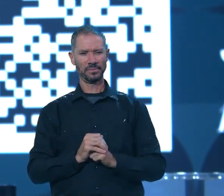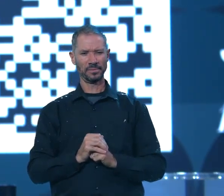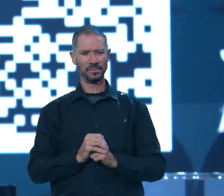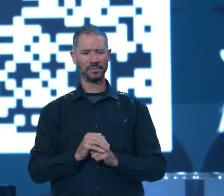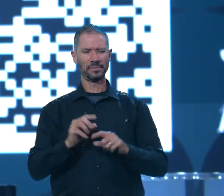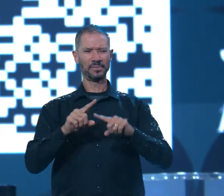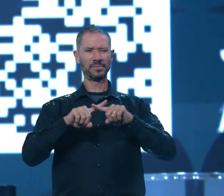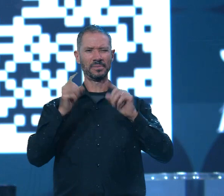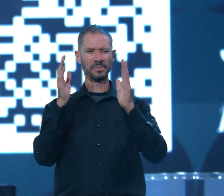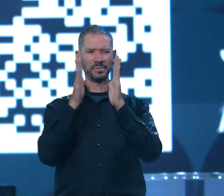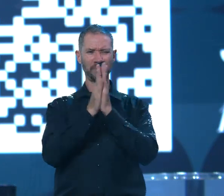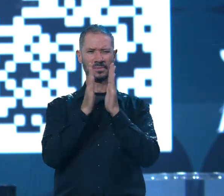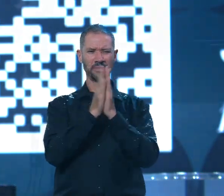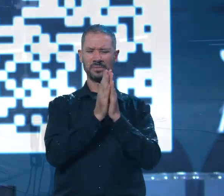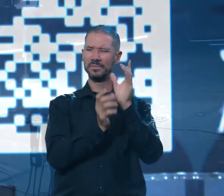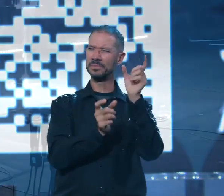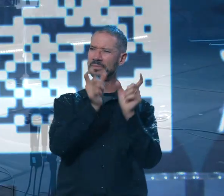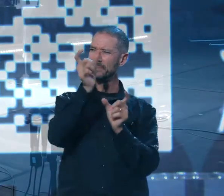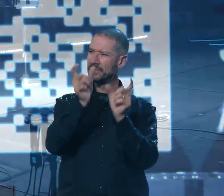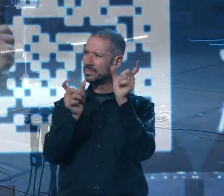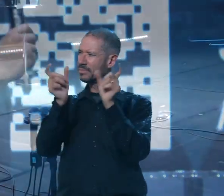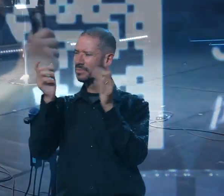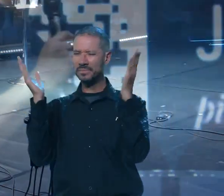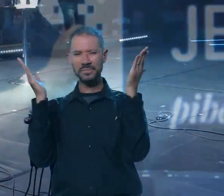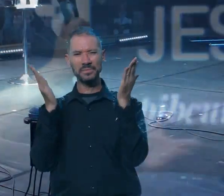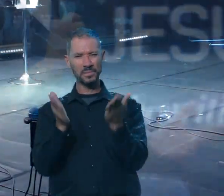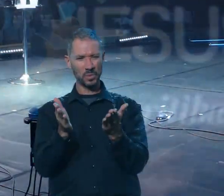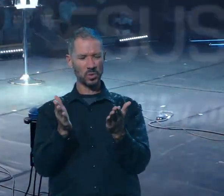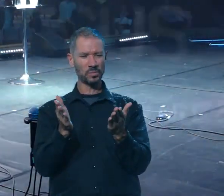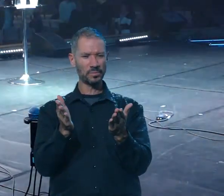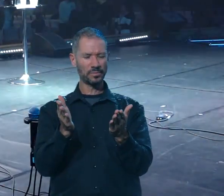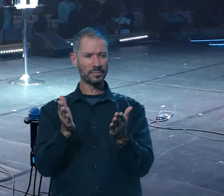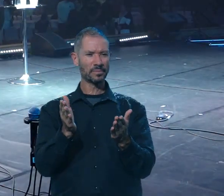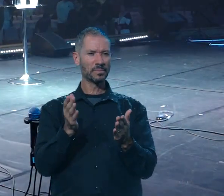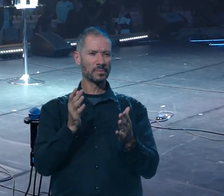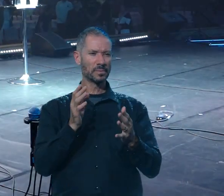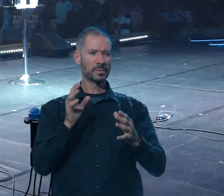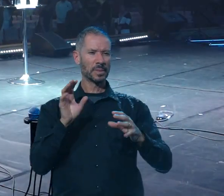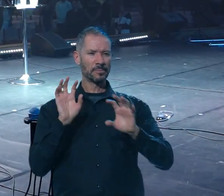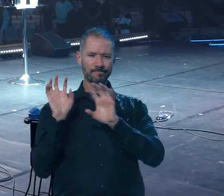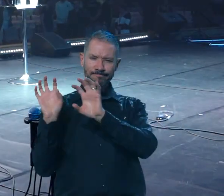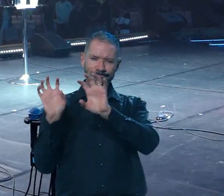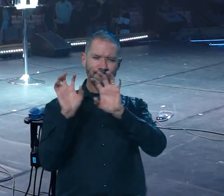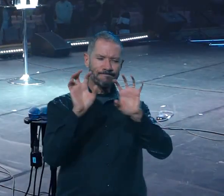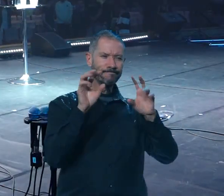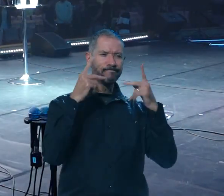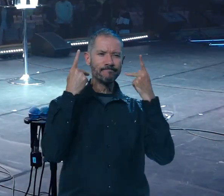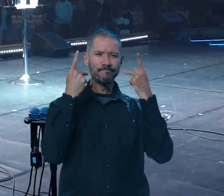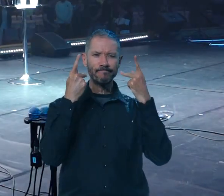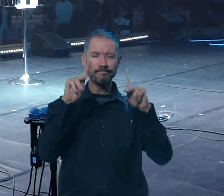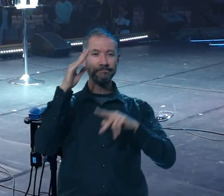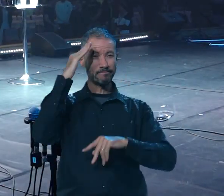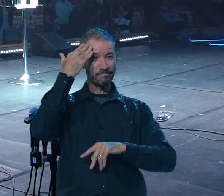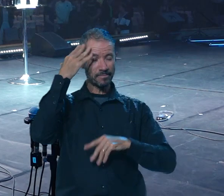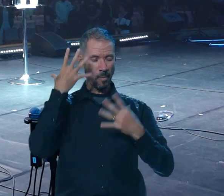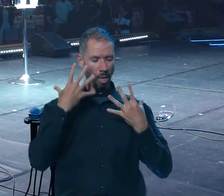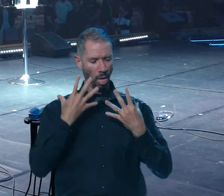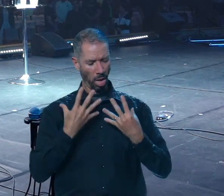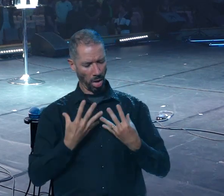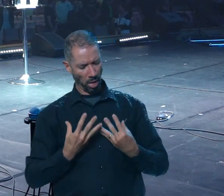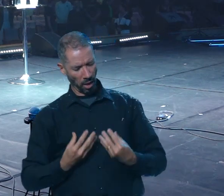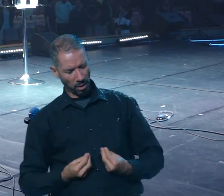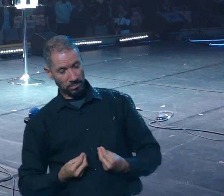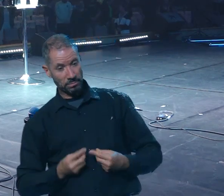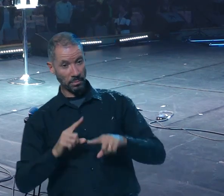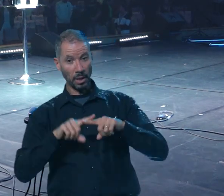Mas eu quero orar com mais pessoas hoje aqui. Quem sabe hoje, ouvindo essa mensagem, você entendeu que não é só o cansaço,